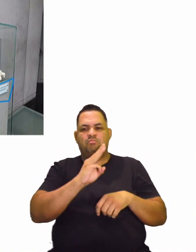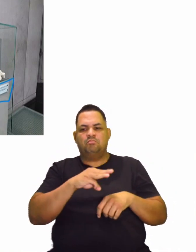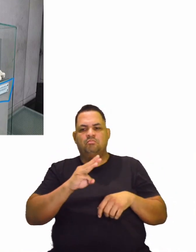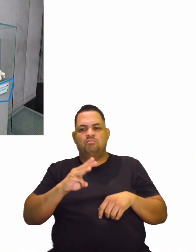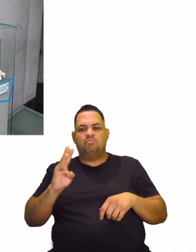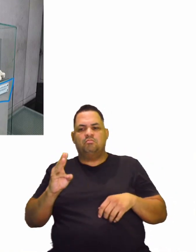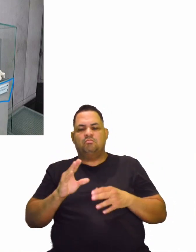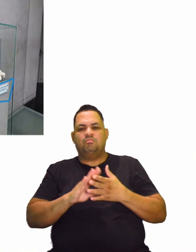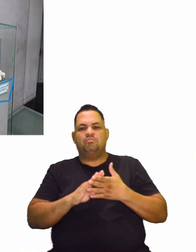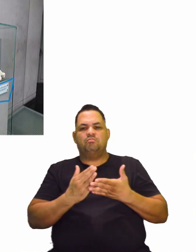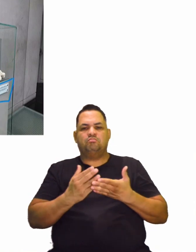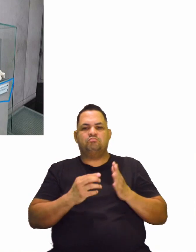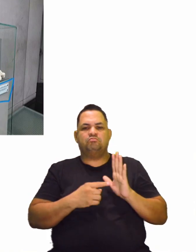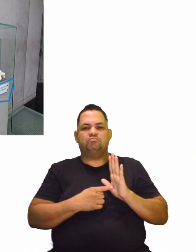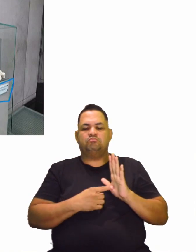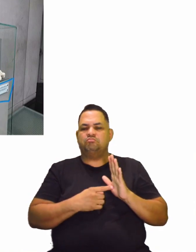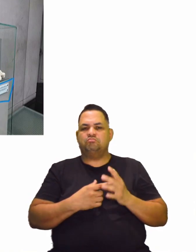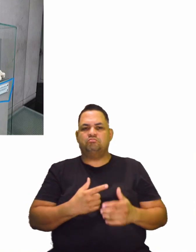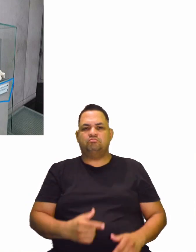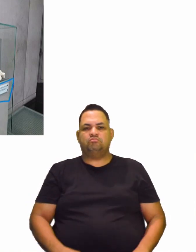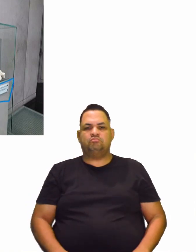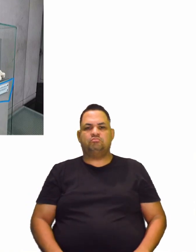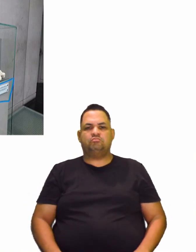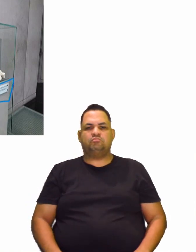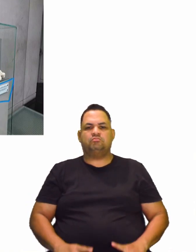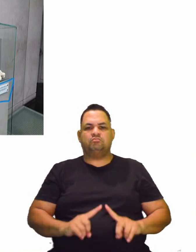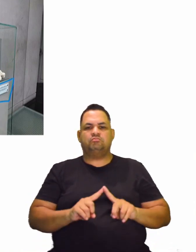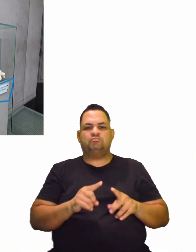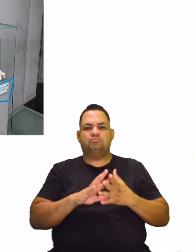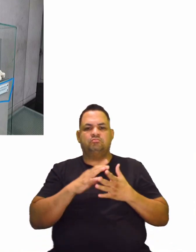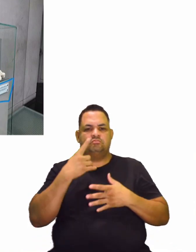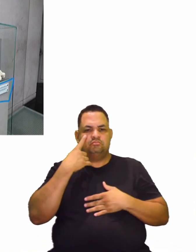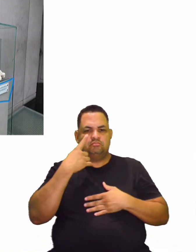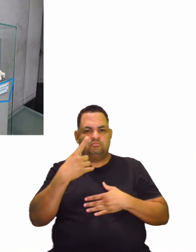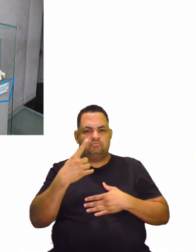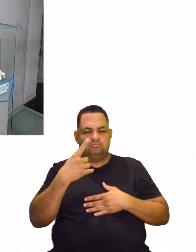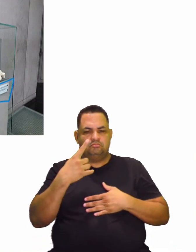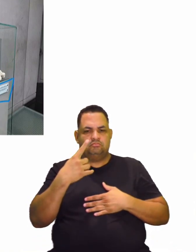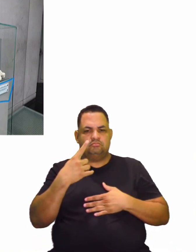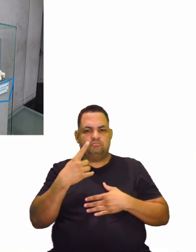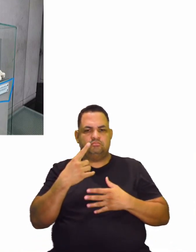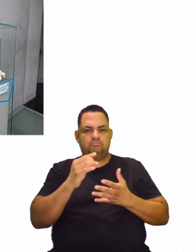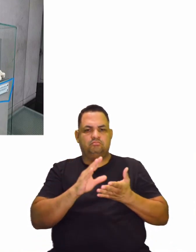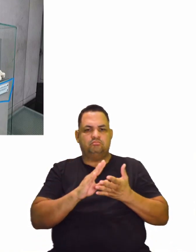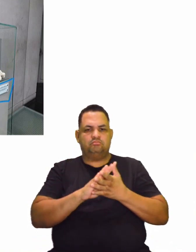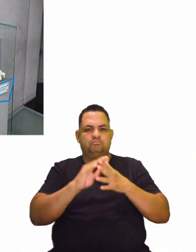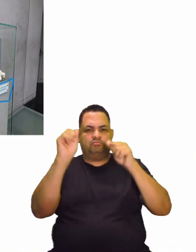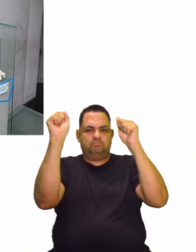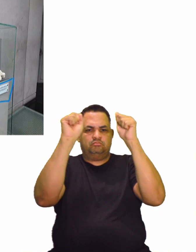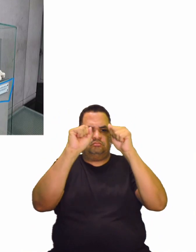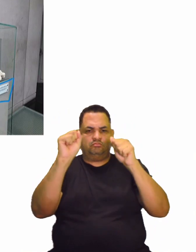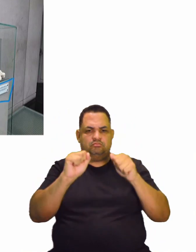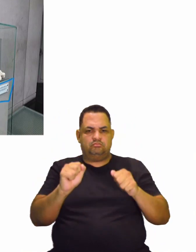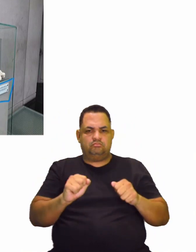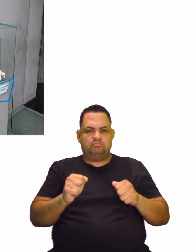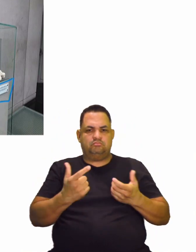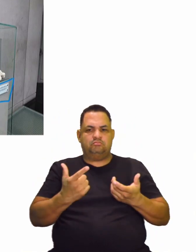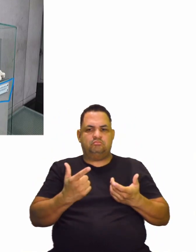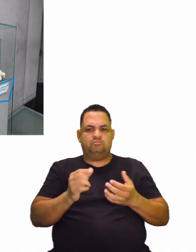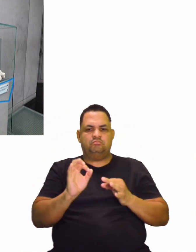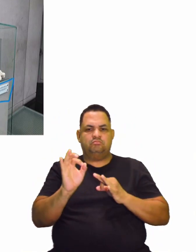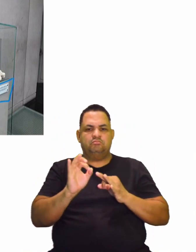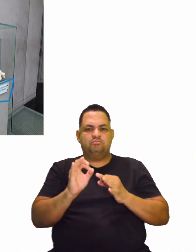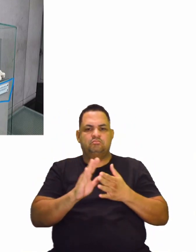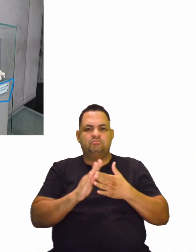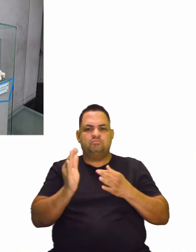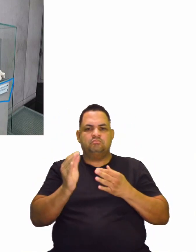que não trouxe muita informação, mas observamos que são esculturas e elas